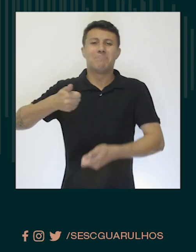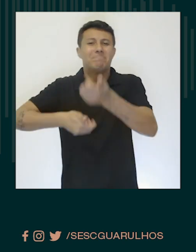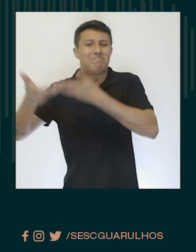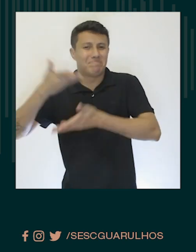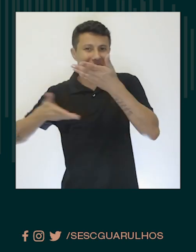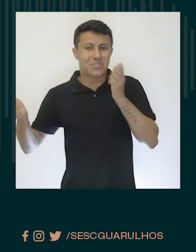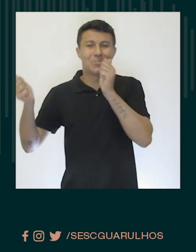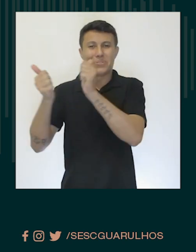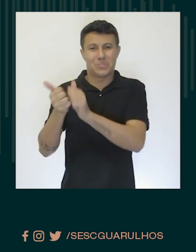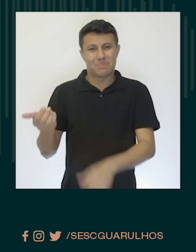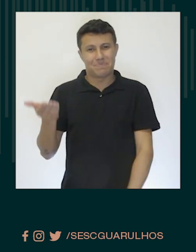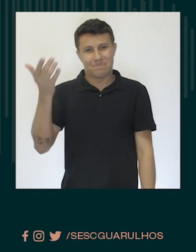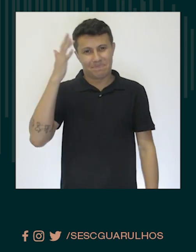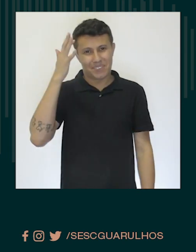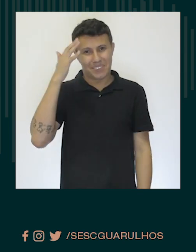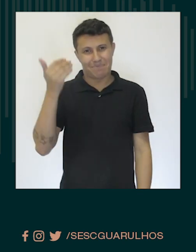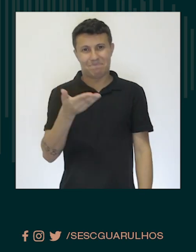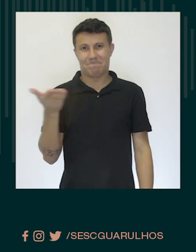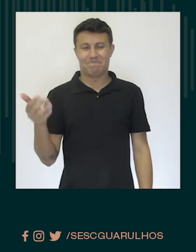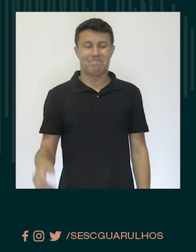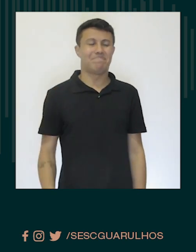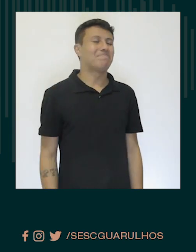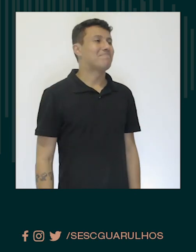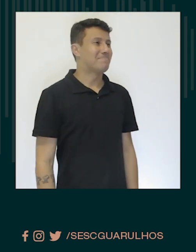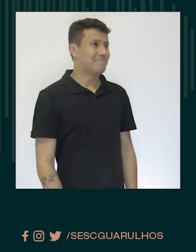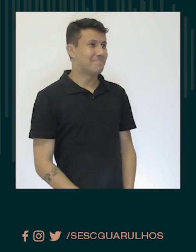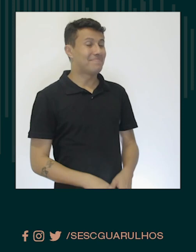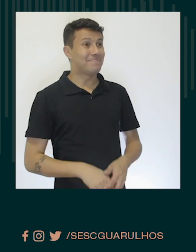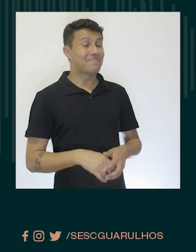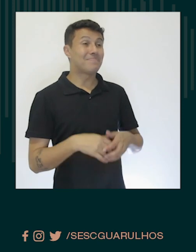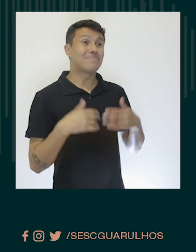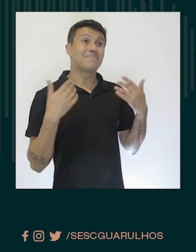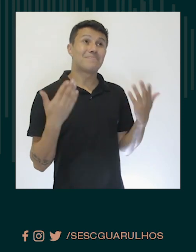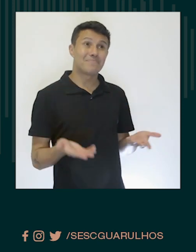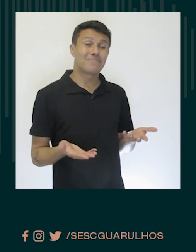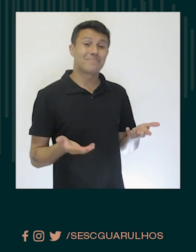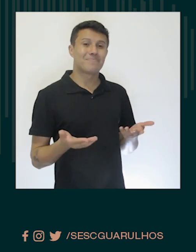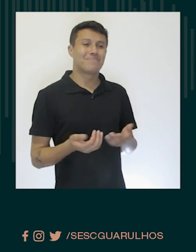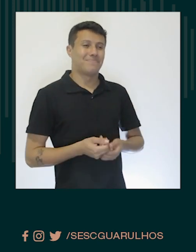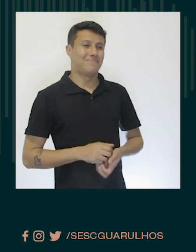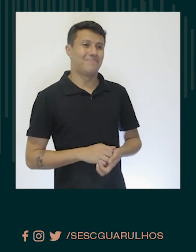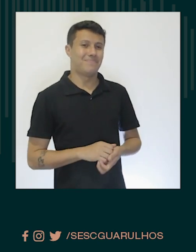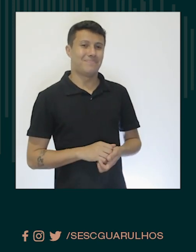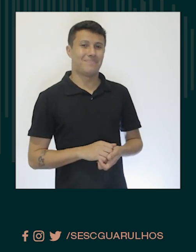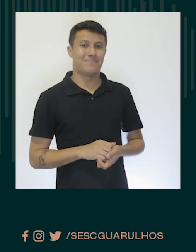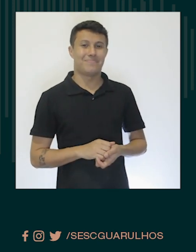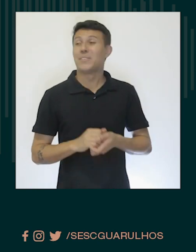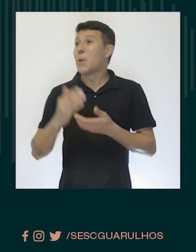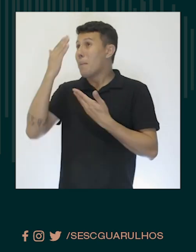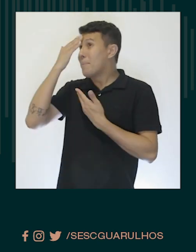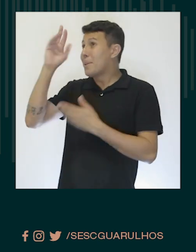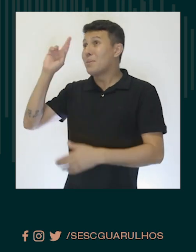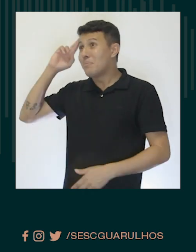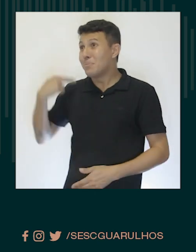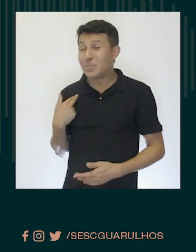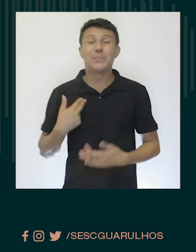com vocês. Oh, boa! Obrigado, Moa! Oh, salve, Dani! A